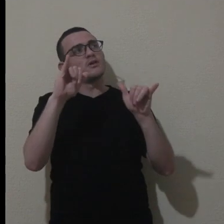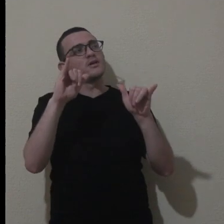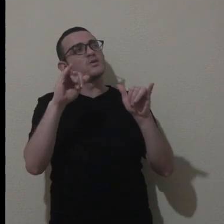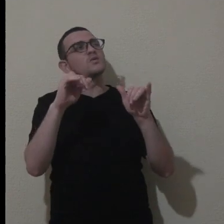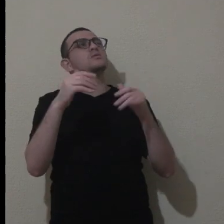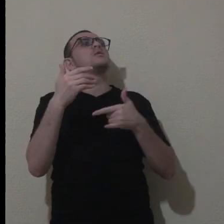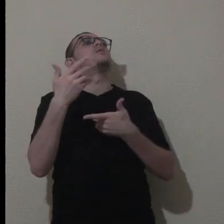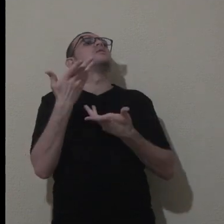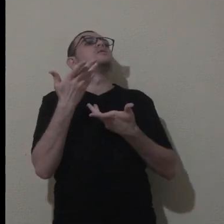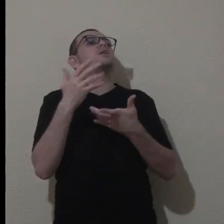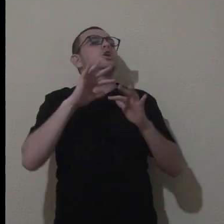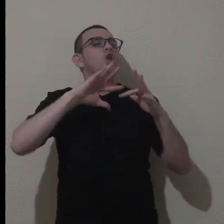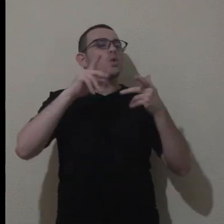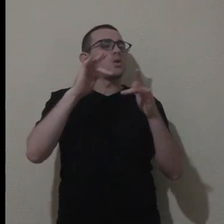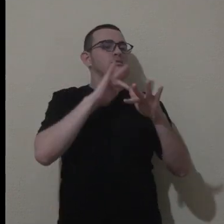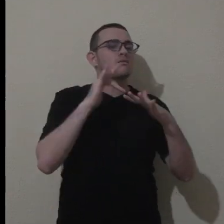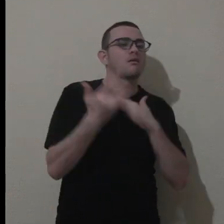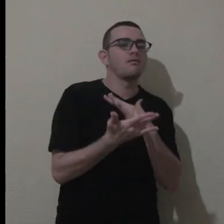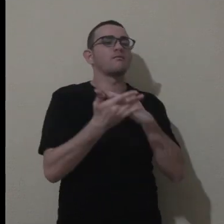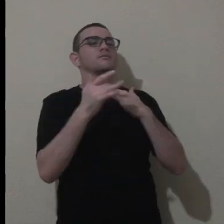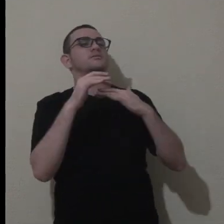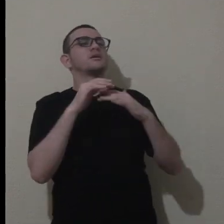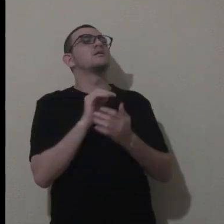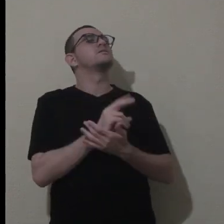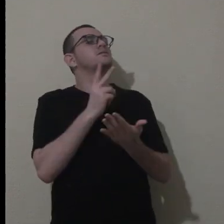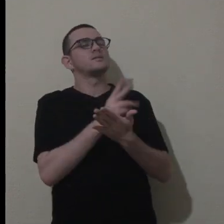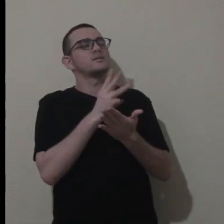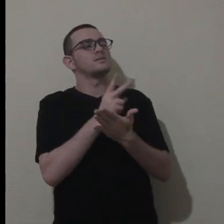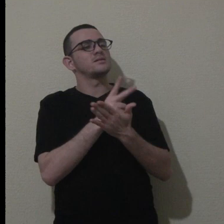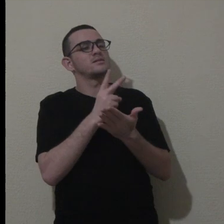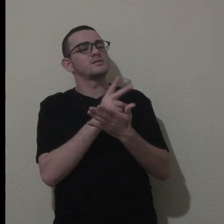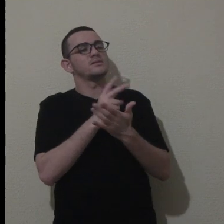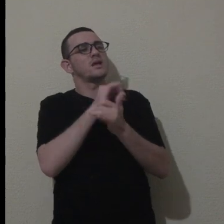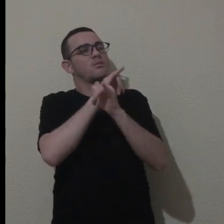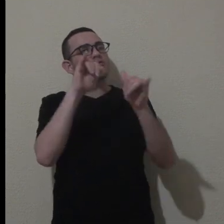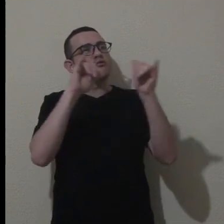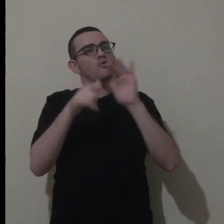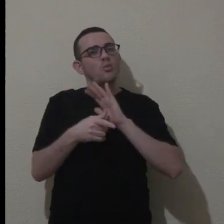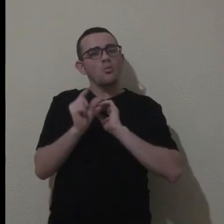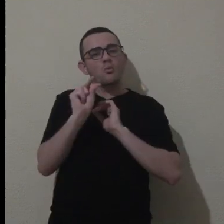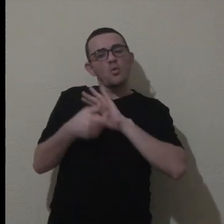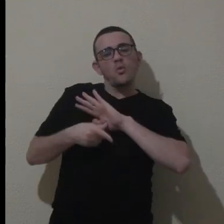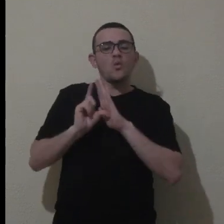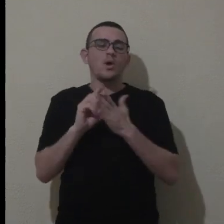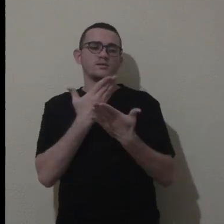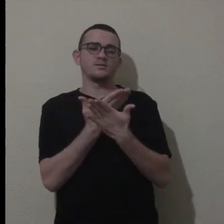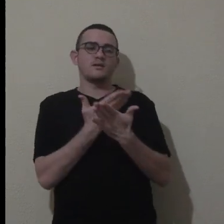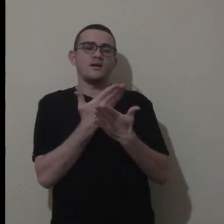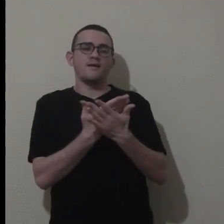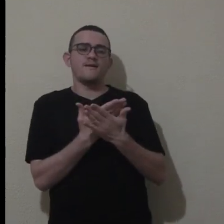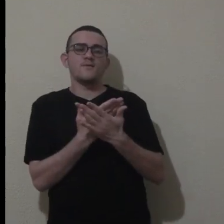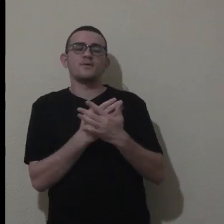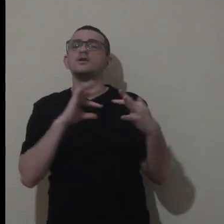no Instagram, no Facebook, no WhatsApp. A gente vai estar sempre divulgando com um pouco de antecedência essas próximas